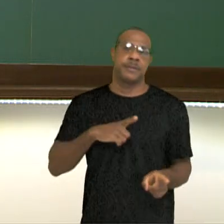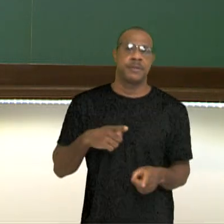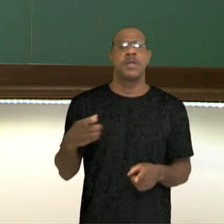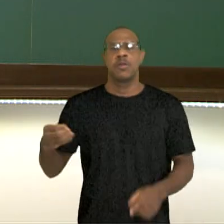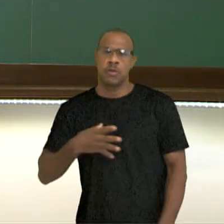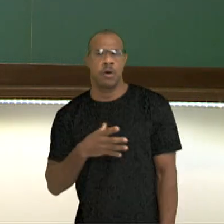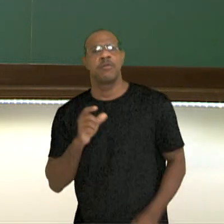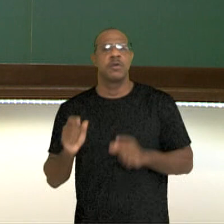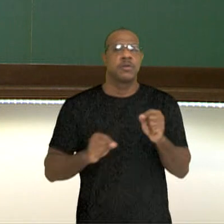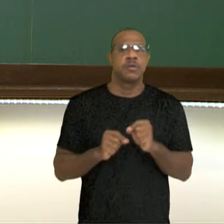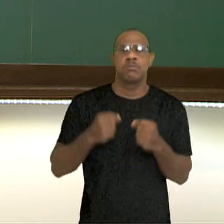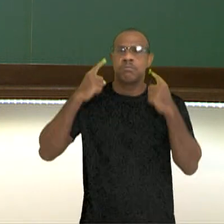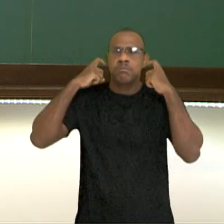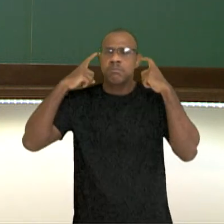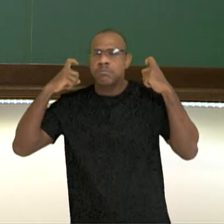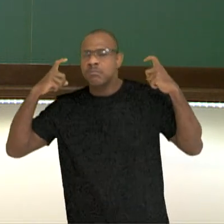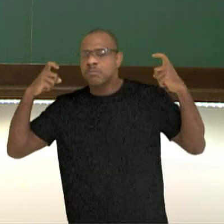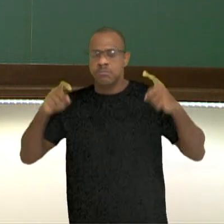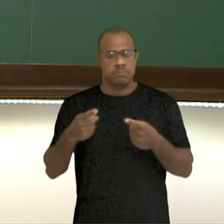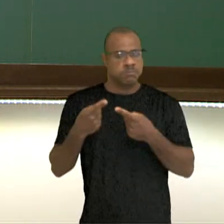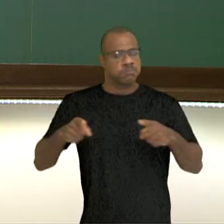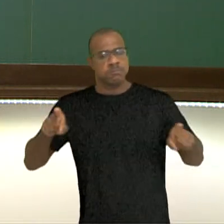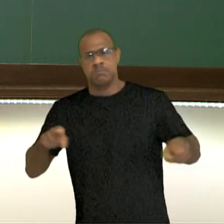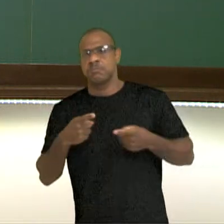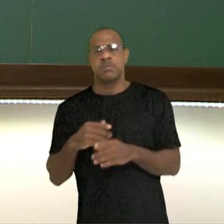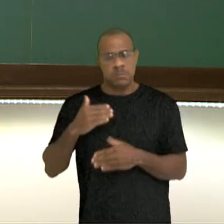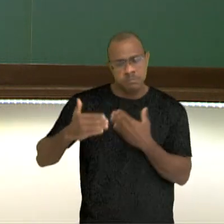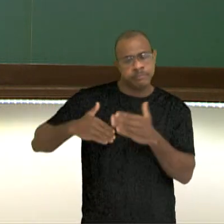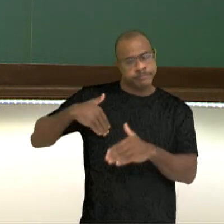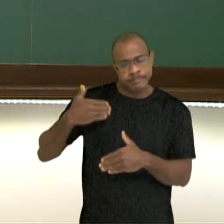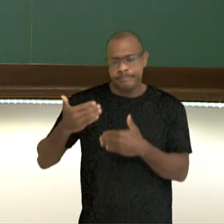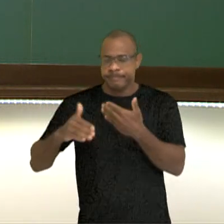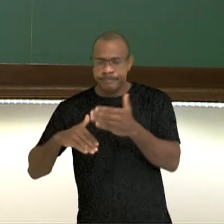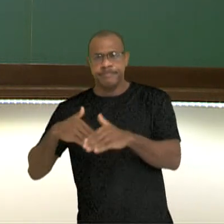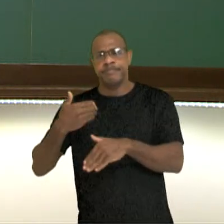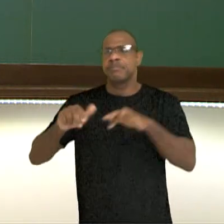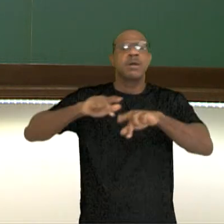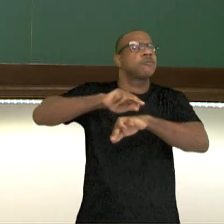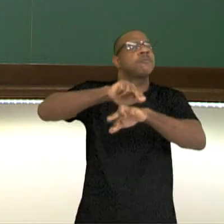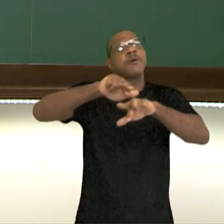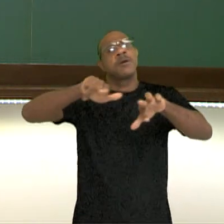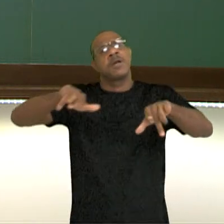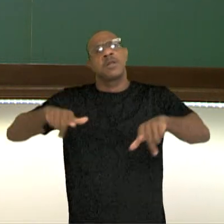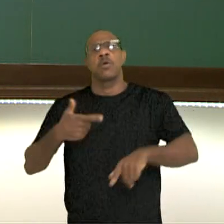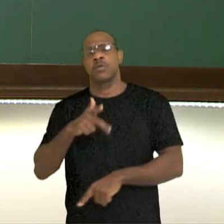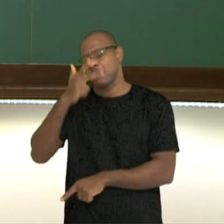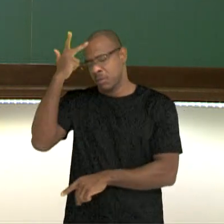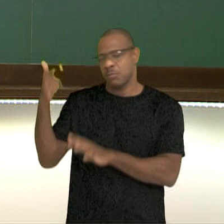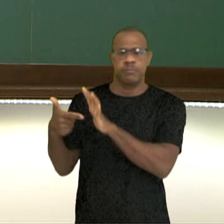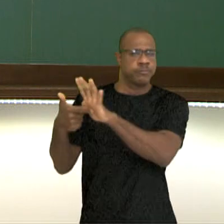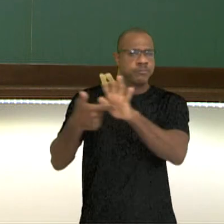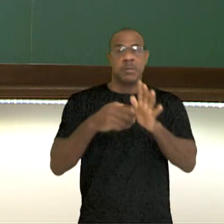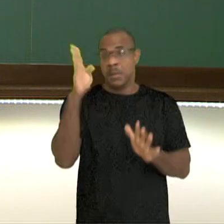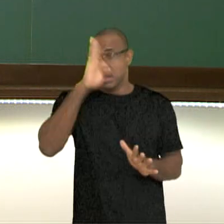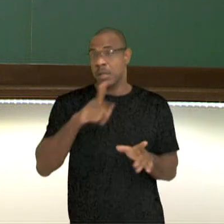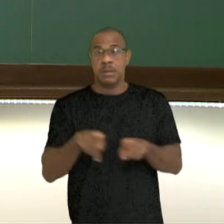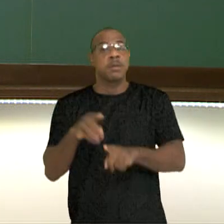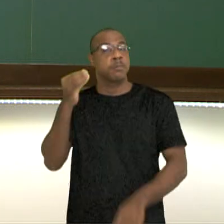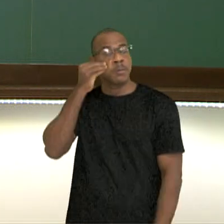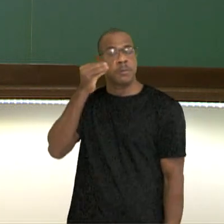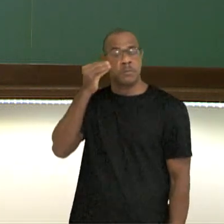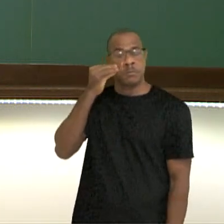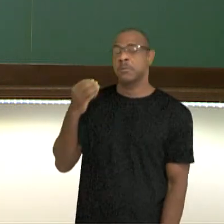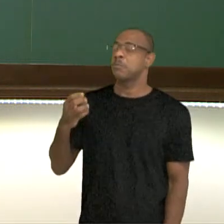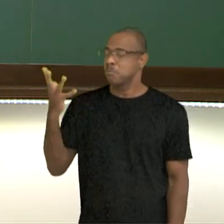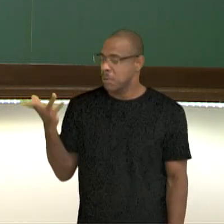novas sonoridades que mais tarde vem trazer para vários outros músicos, inclusive brasileiros, experiências